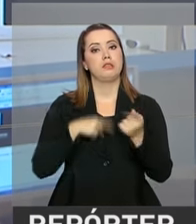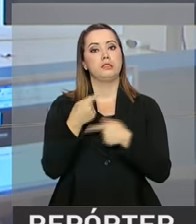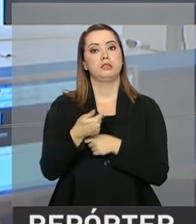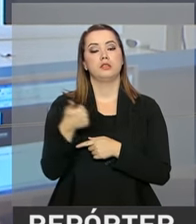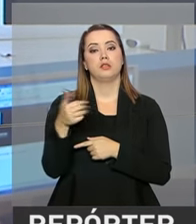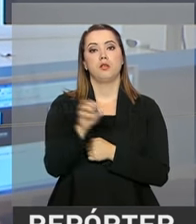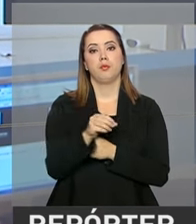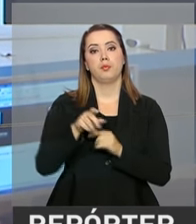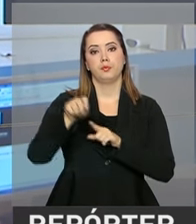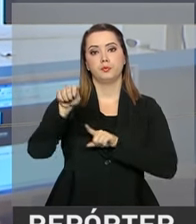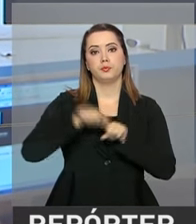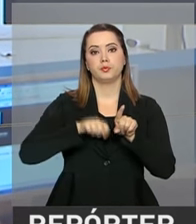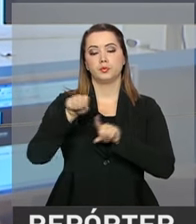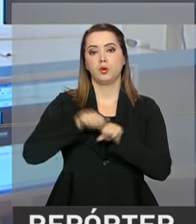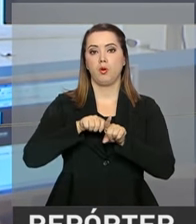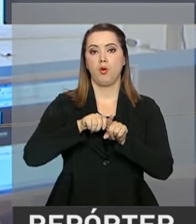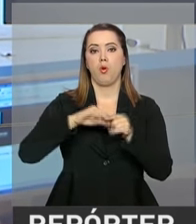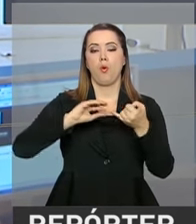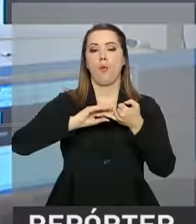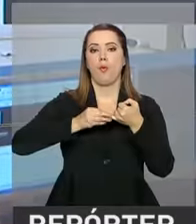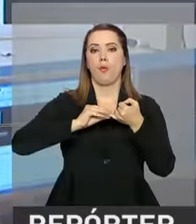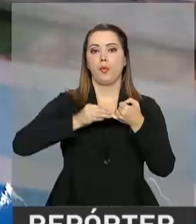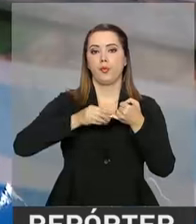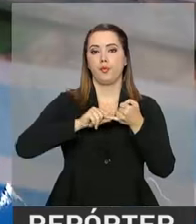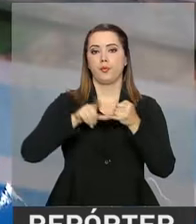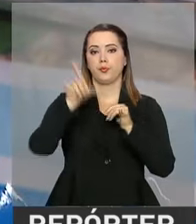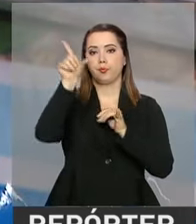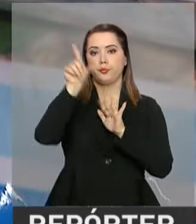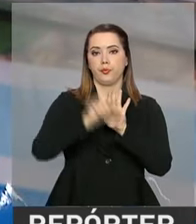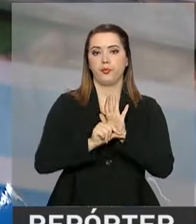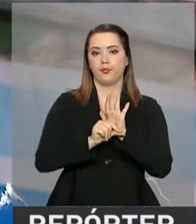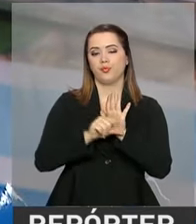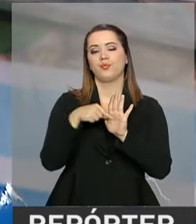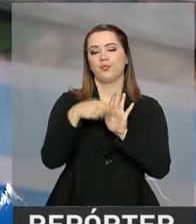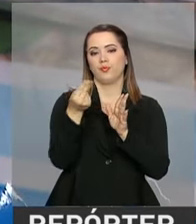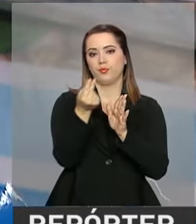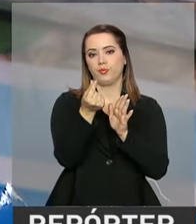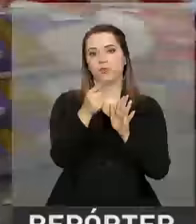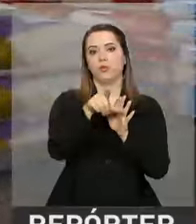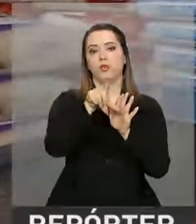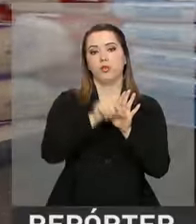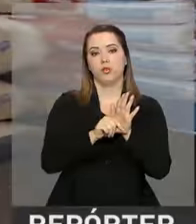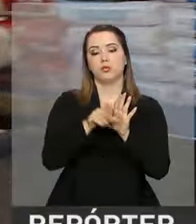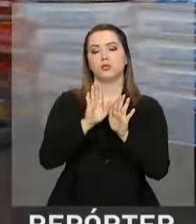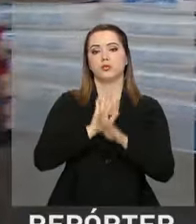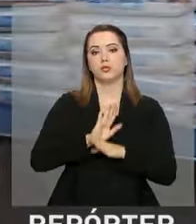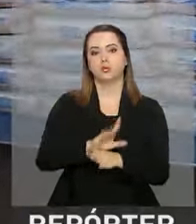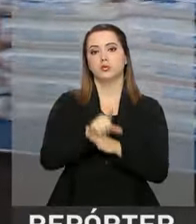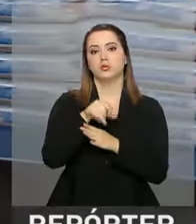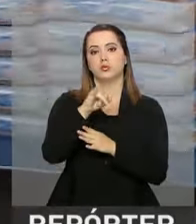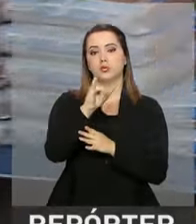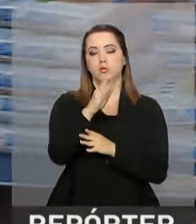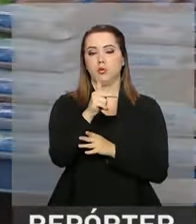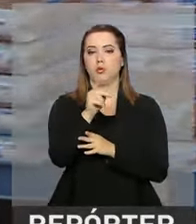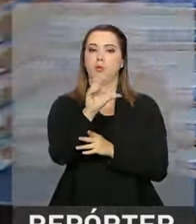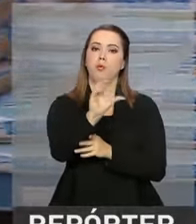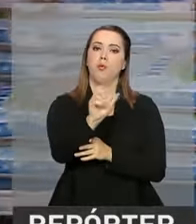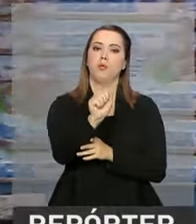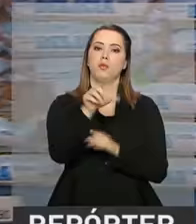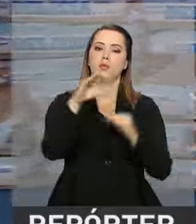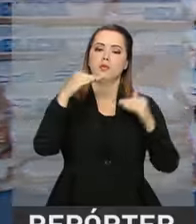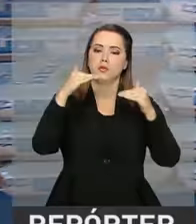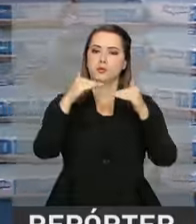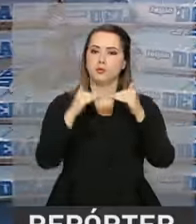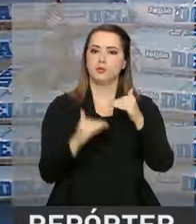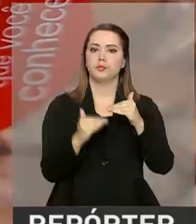alta, o feijão carioca registrou a primeira queda de preços. A redução colaborou para a desaceleração do índice de preços ao consumidor amplo